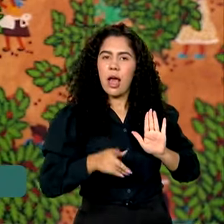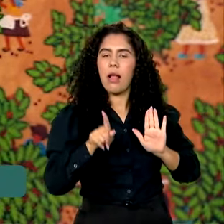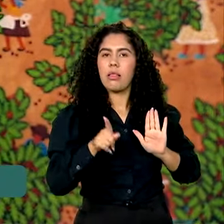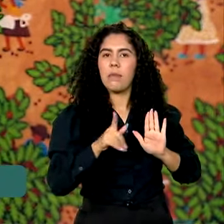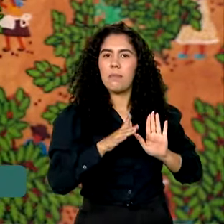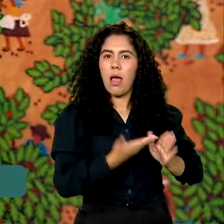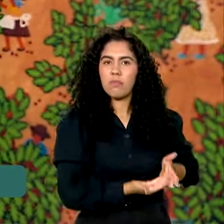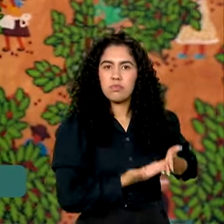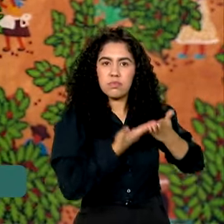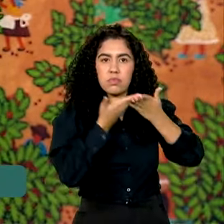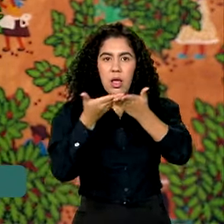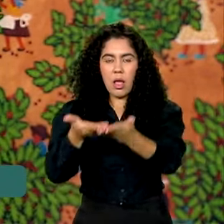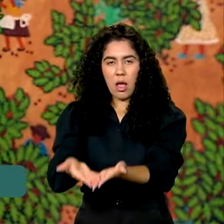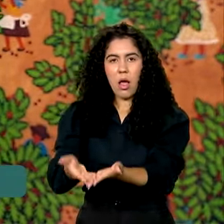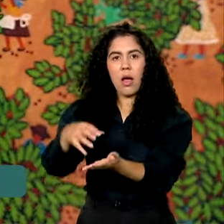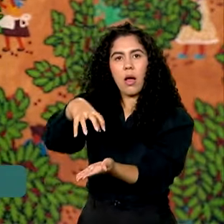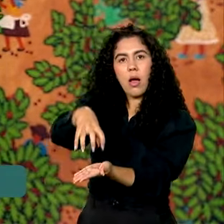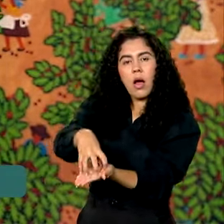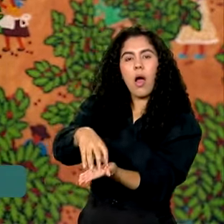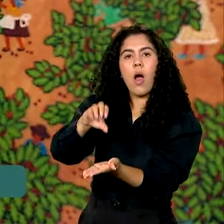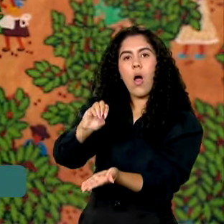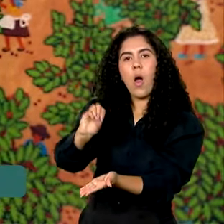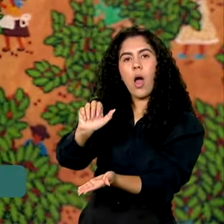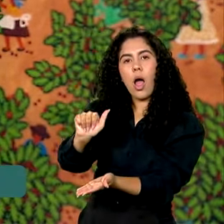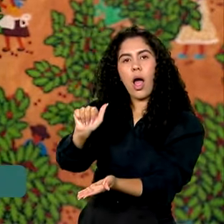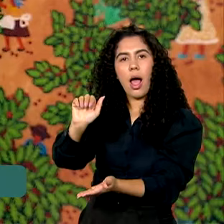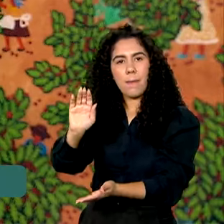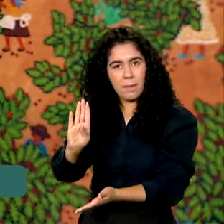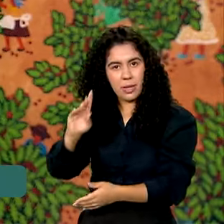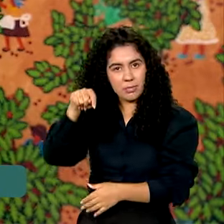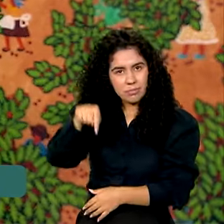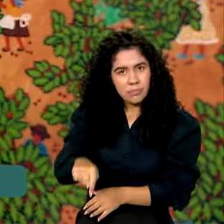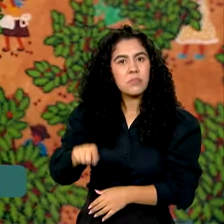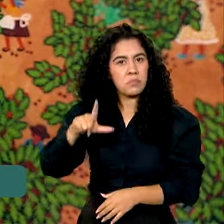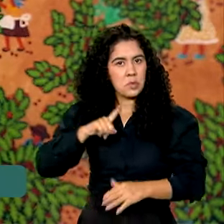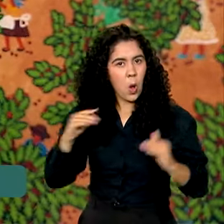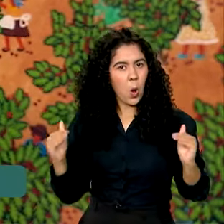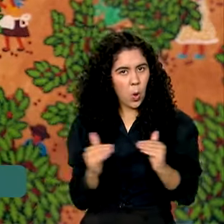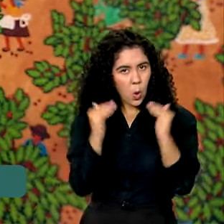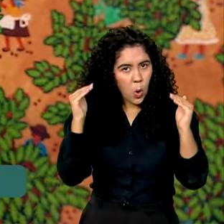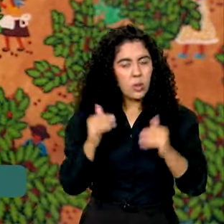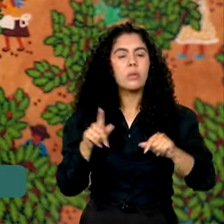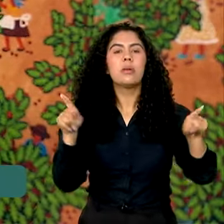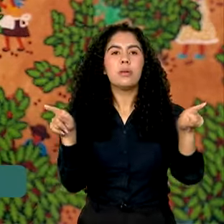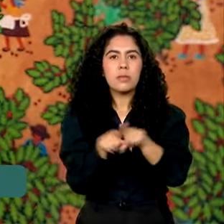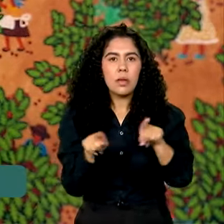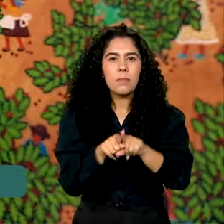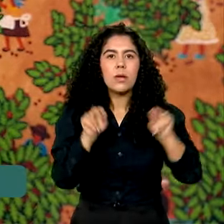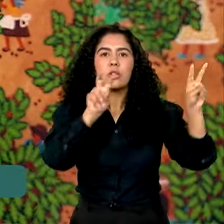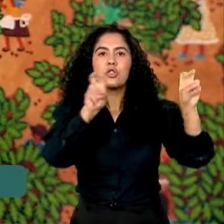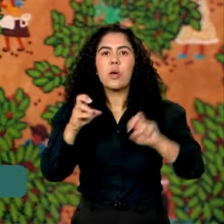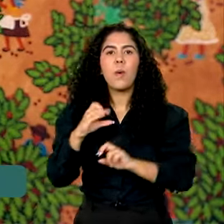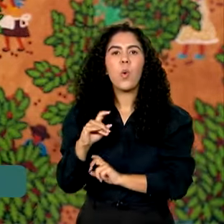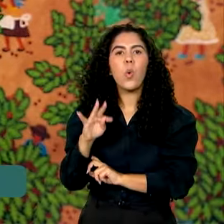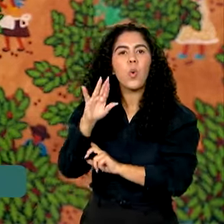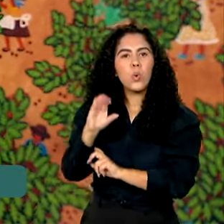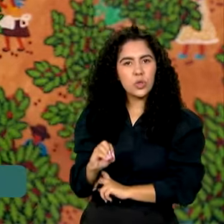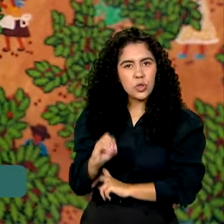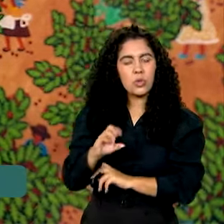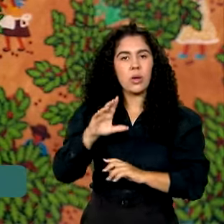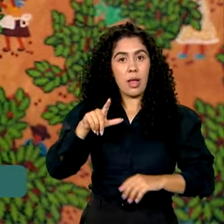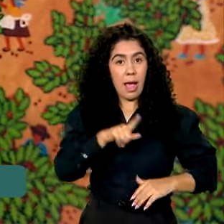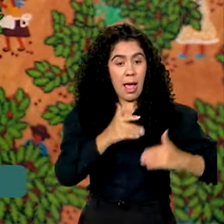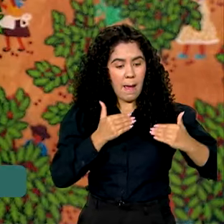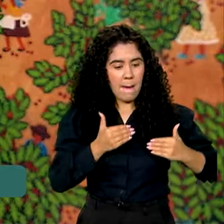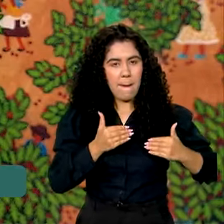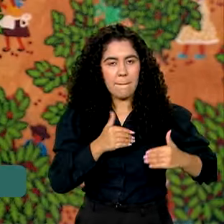para a Advocacia Geral da União, que se mostrou de acordo. Os eventuais custos estão sendo estudados pela ministra